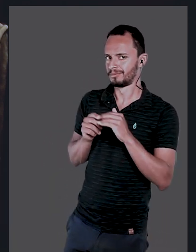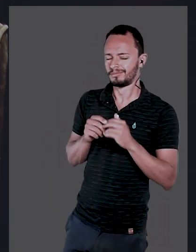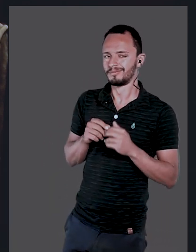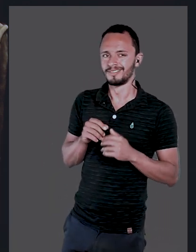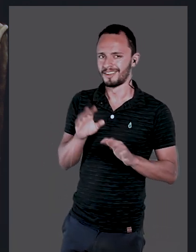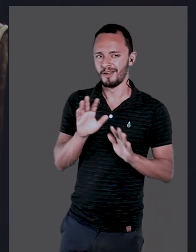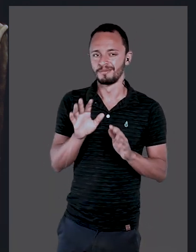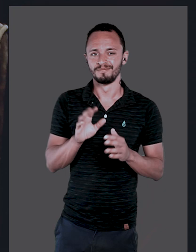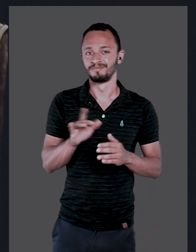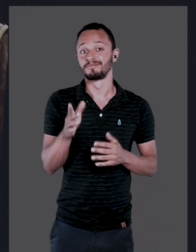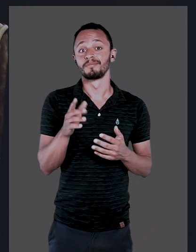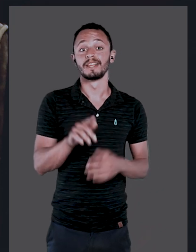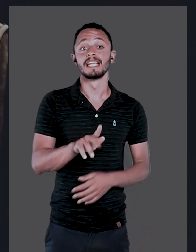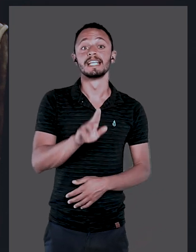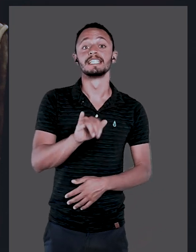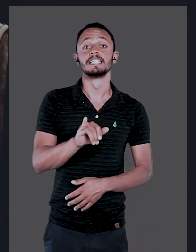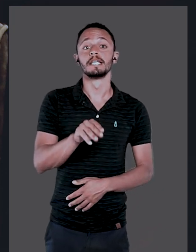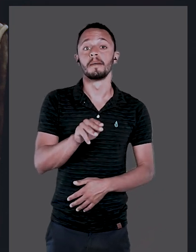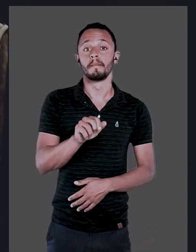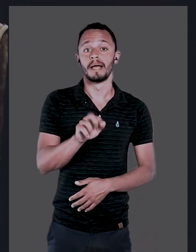parecesse um roubo de alguma coisa.